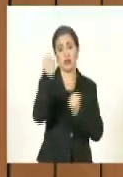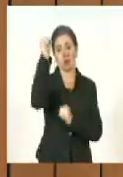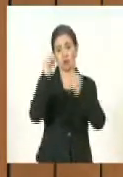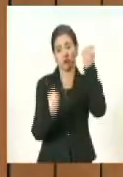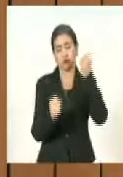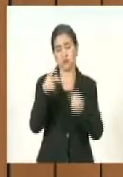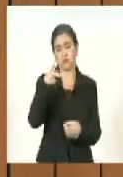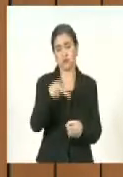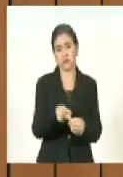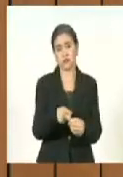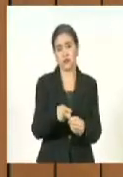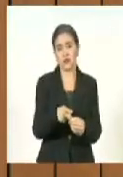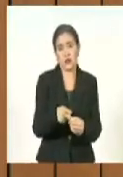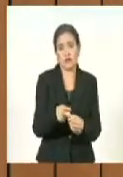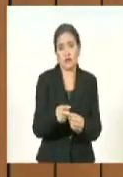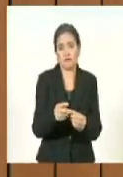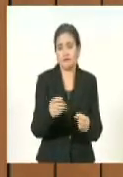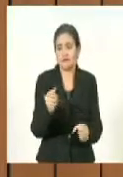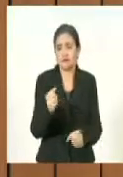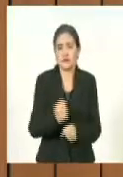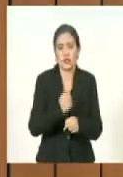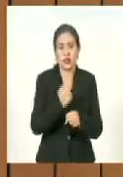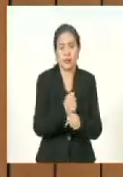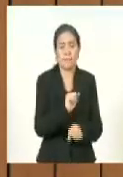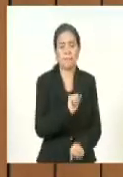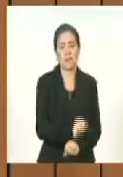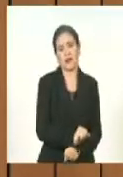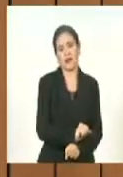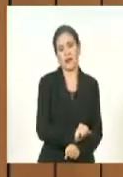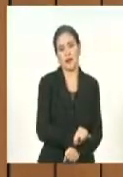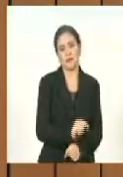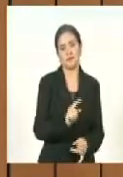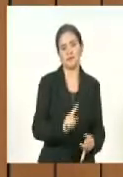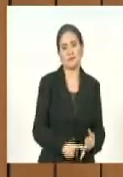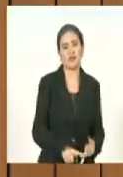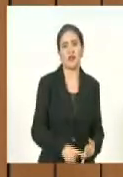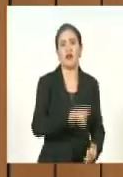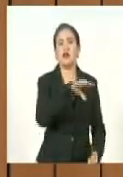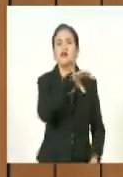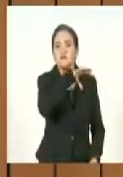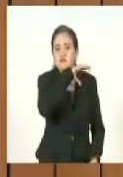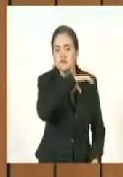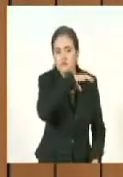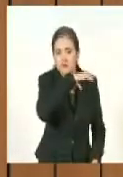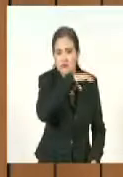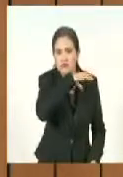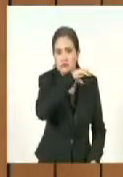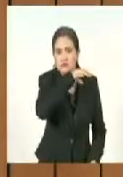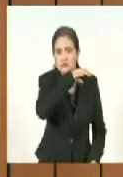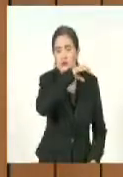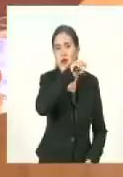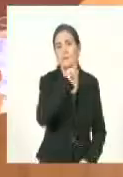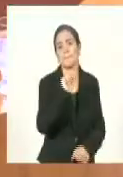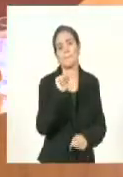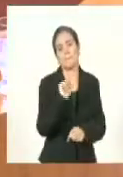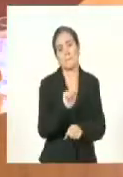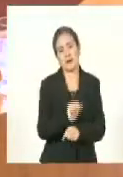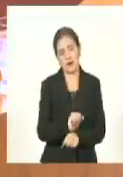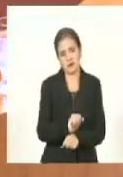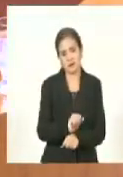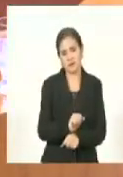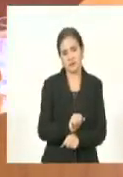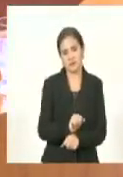aconteceu. Empresas de ferro Gusa fecharam. A Alumar suspendeu linhas de produção.